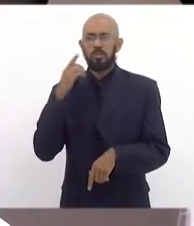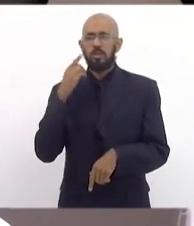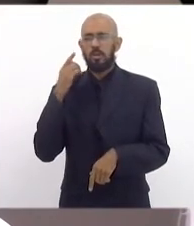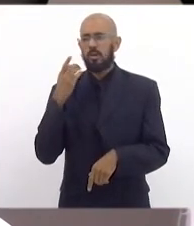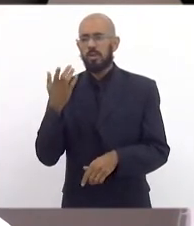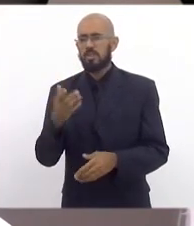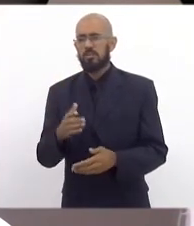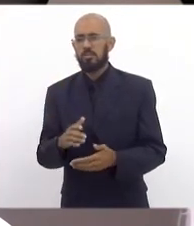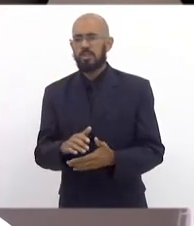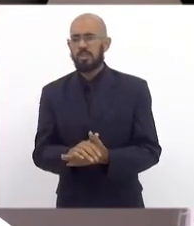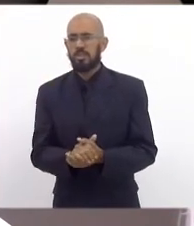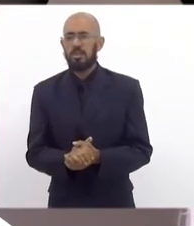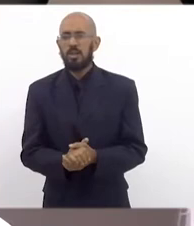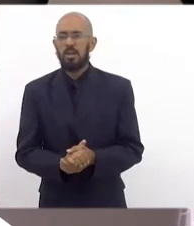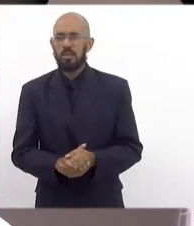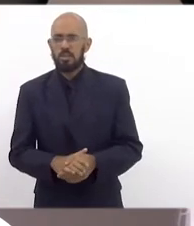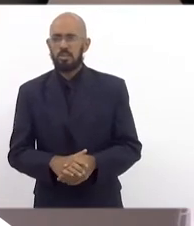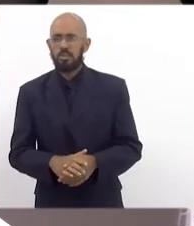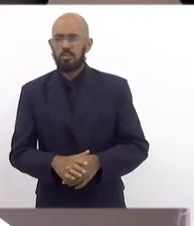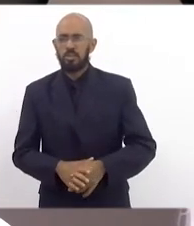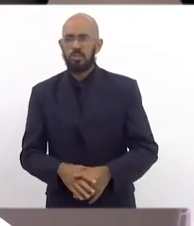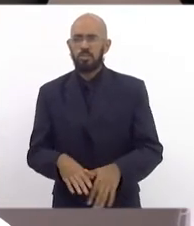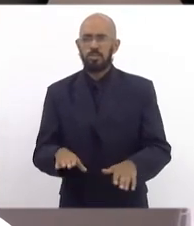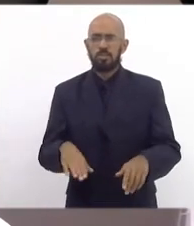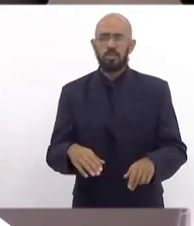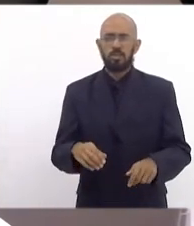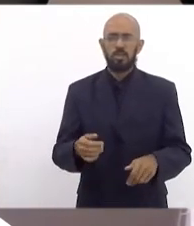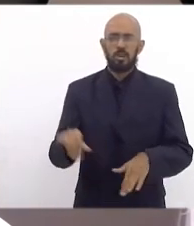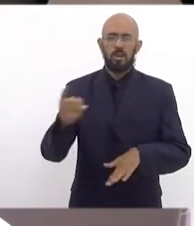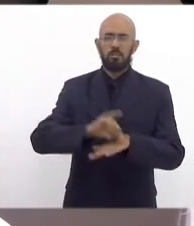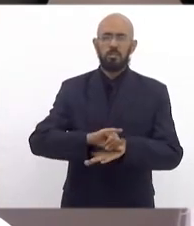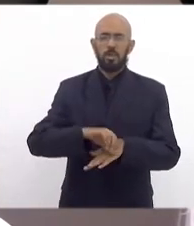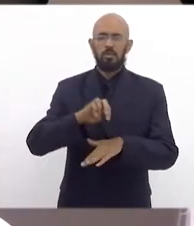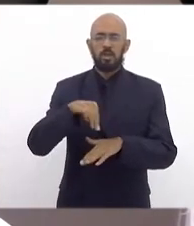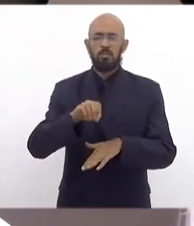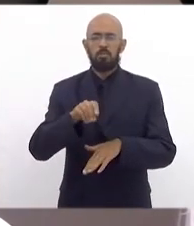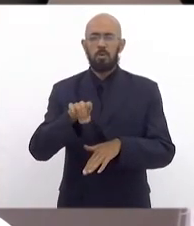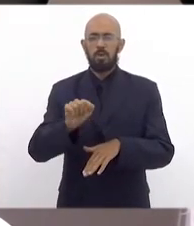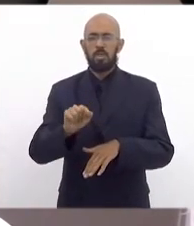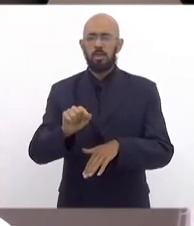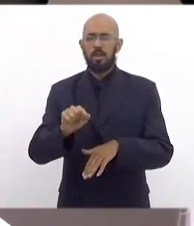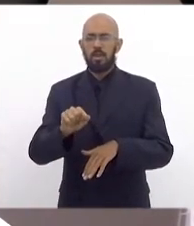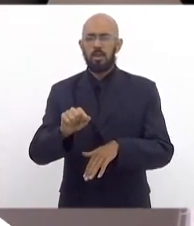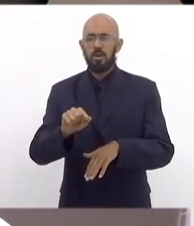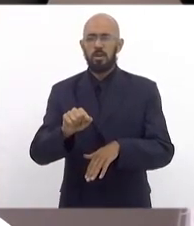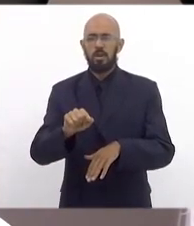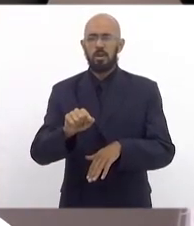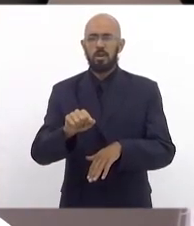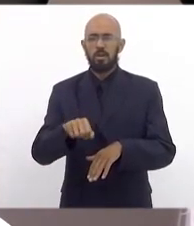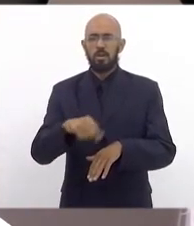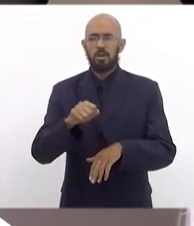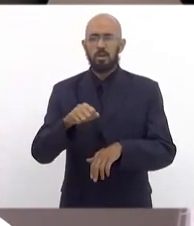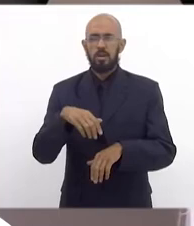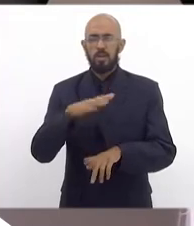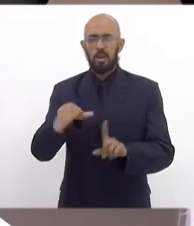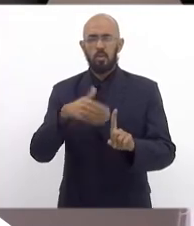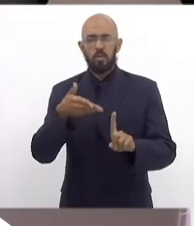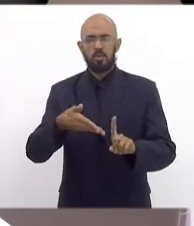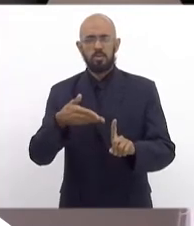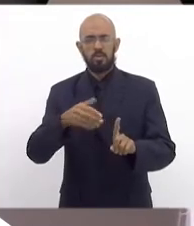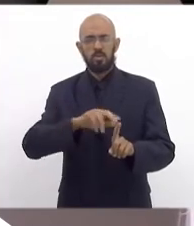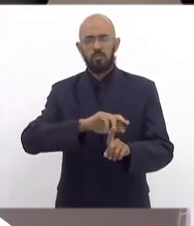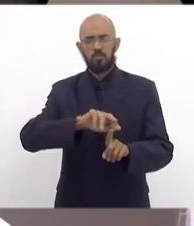Teresa a capital da moda conhecida nacionalmente outra vez de interracial mente desse pai no